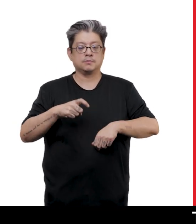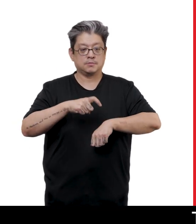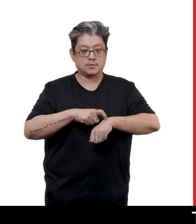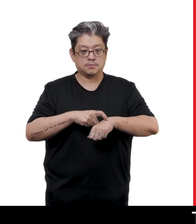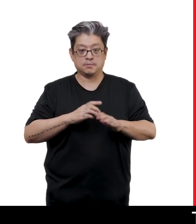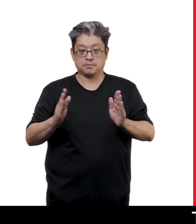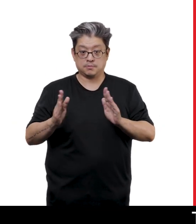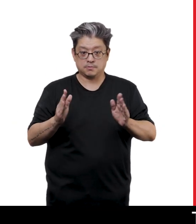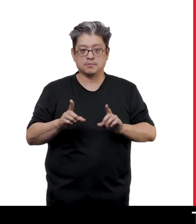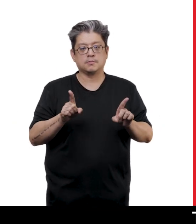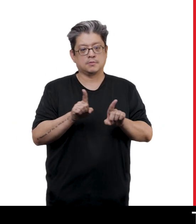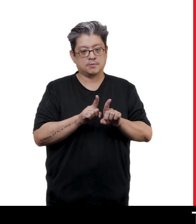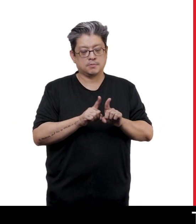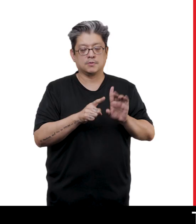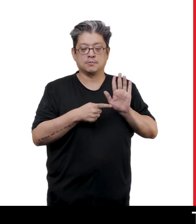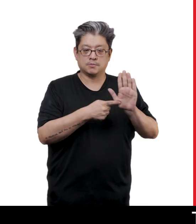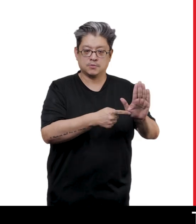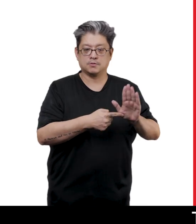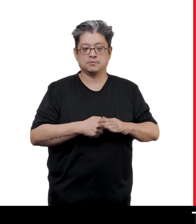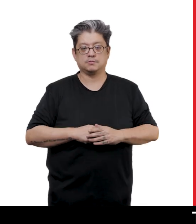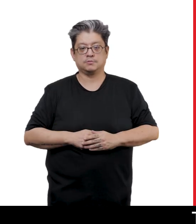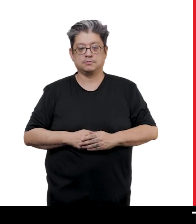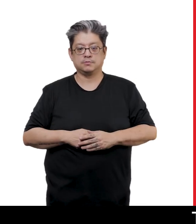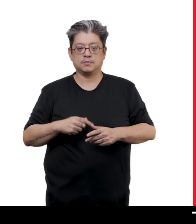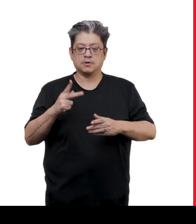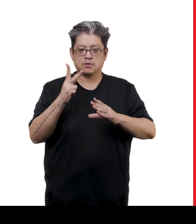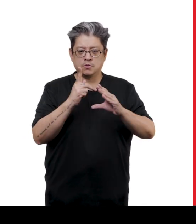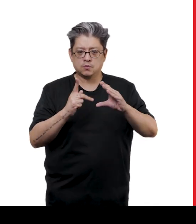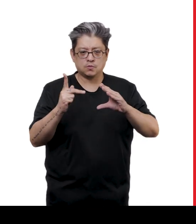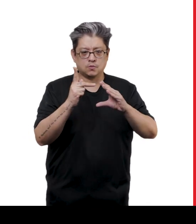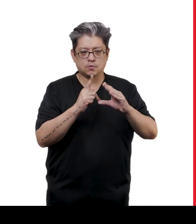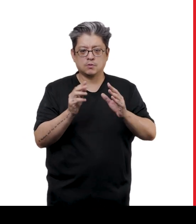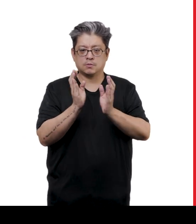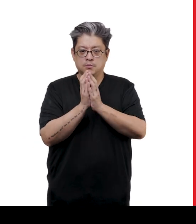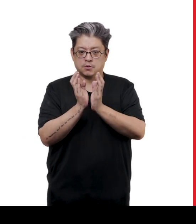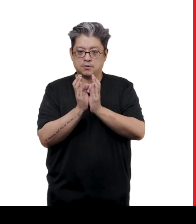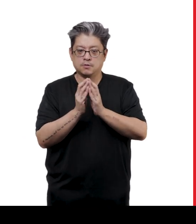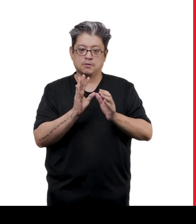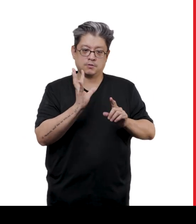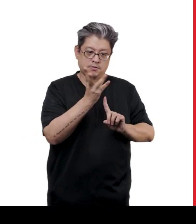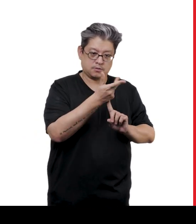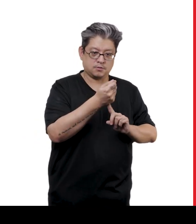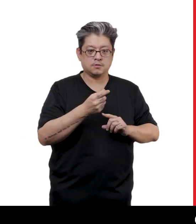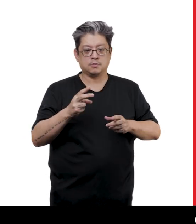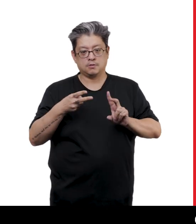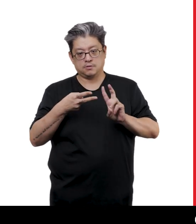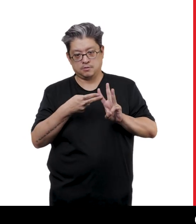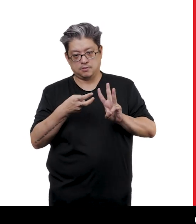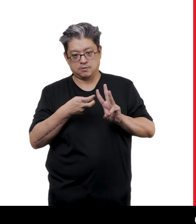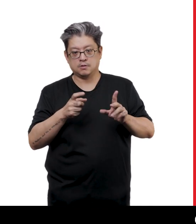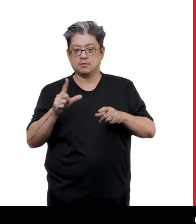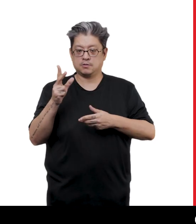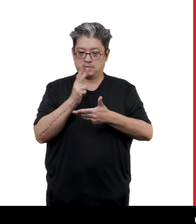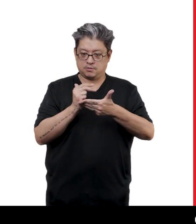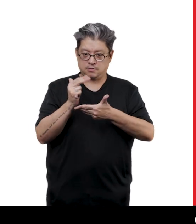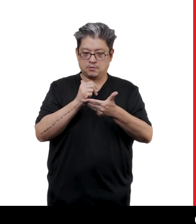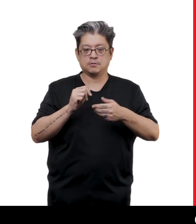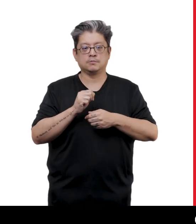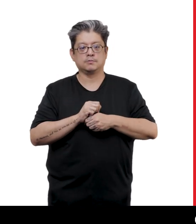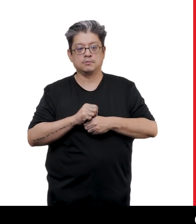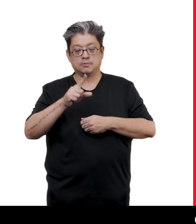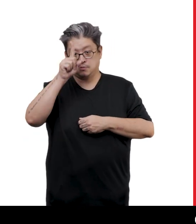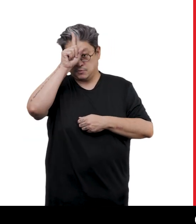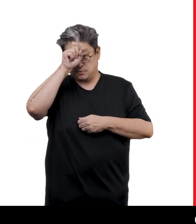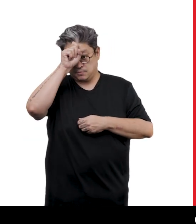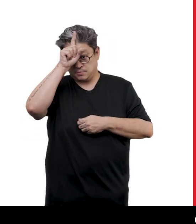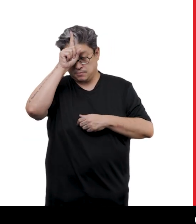datam desse período mostras de cerâmica pernambucana, de objetos de arte indígena e de desenhos de internos do